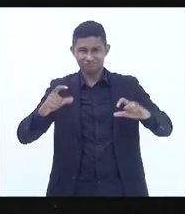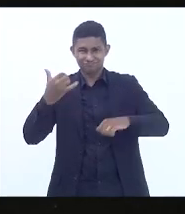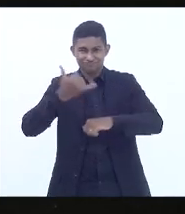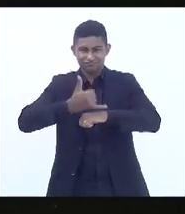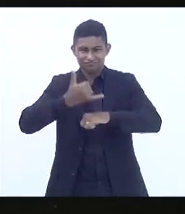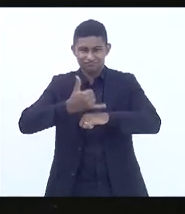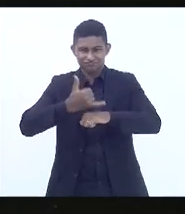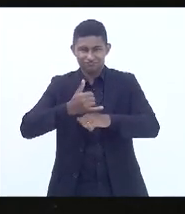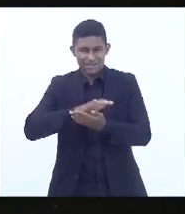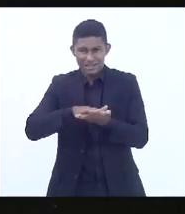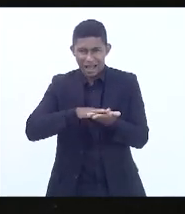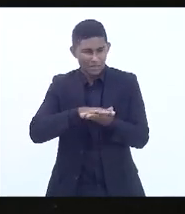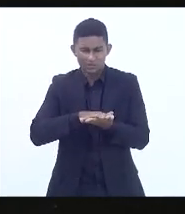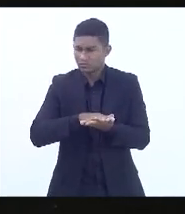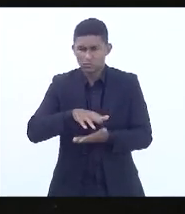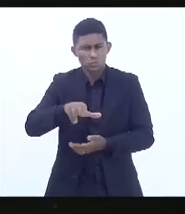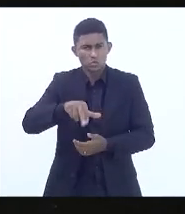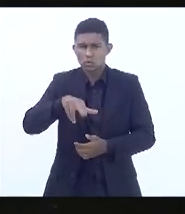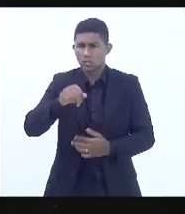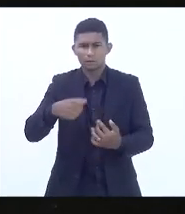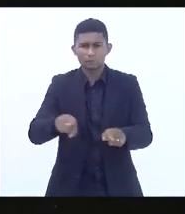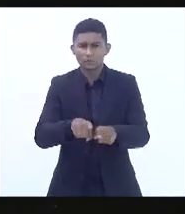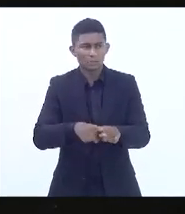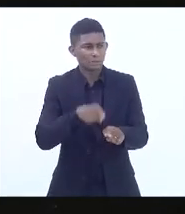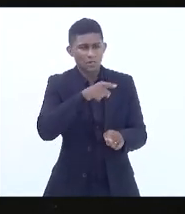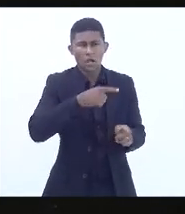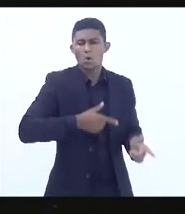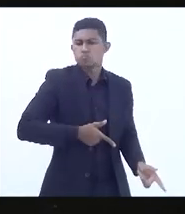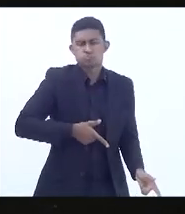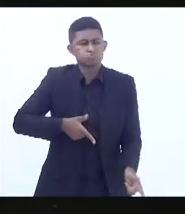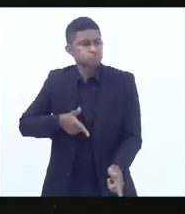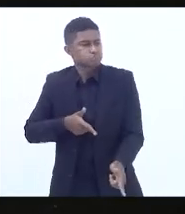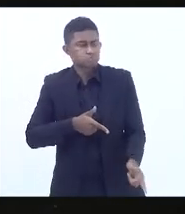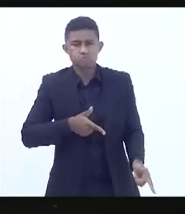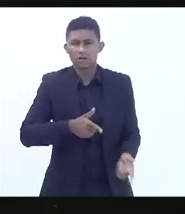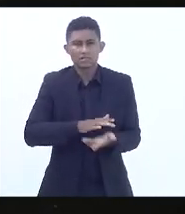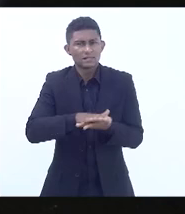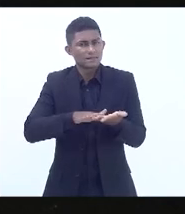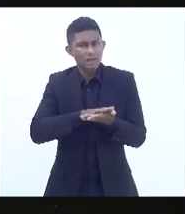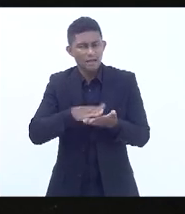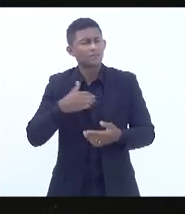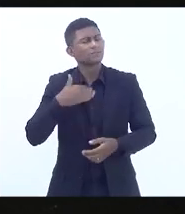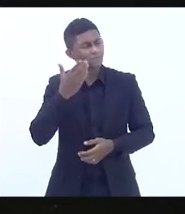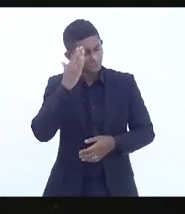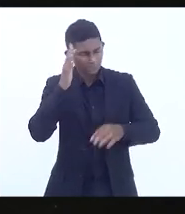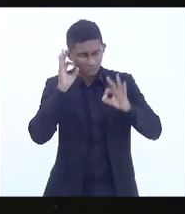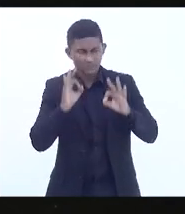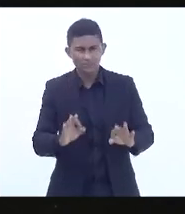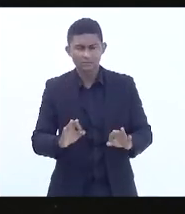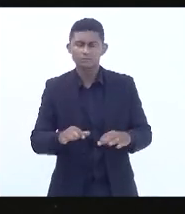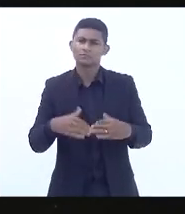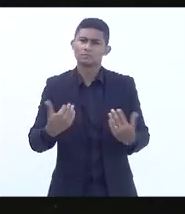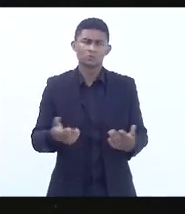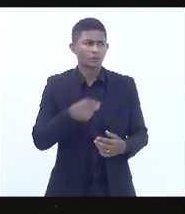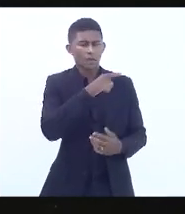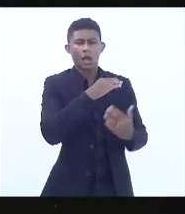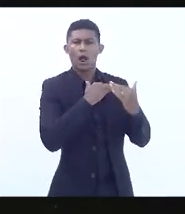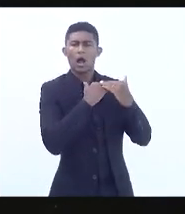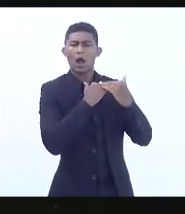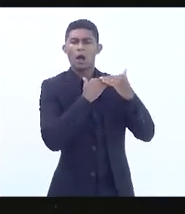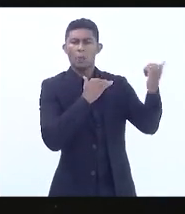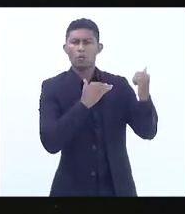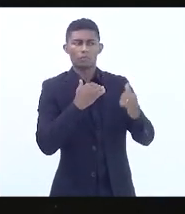ostentando fuzis de forma errada. E naquele momento, quando ele me chamou que entrasse dentro do